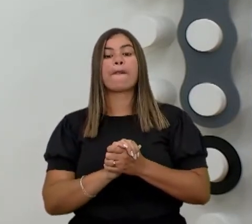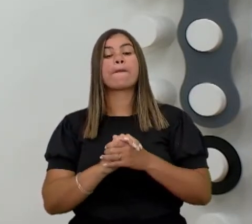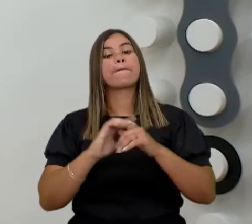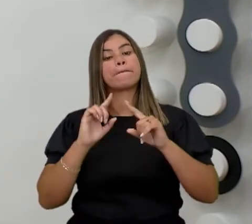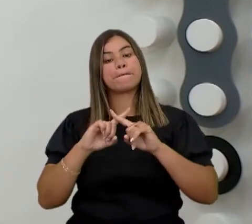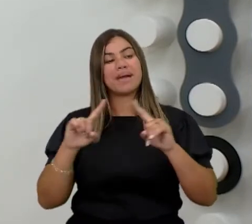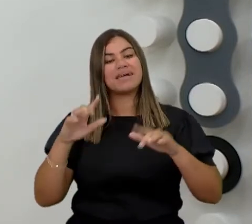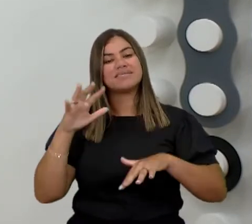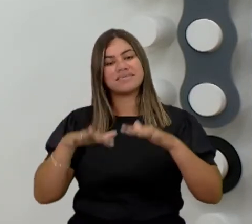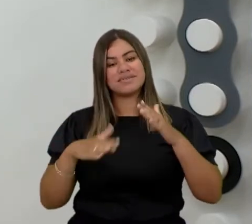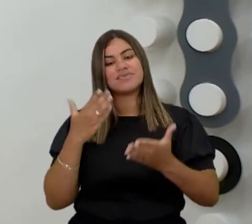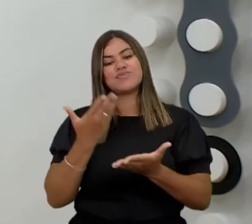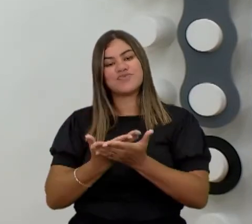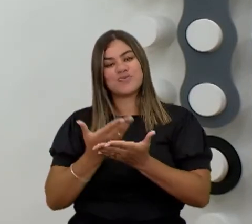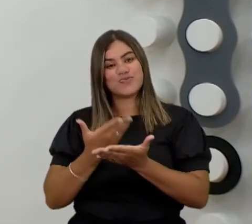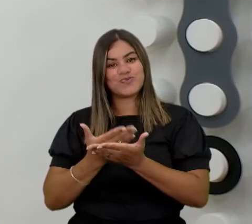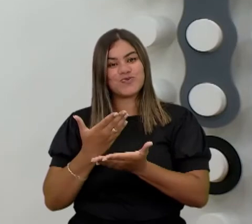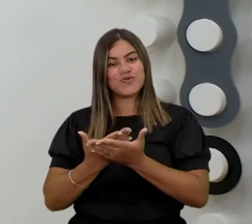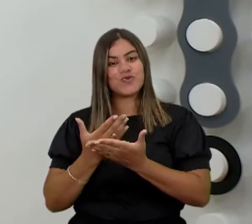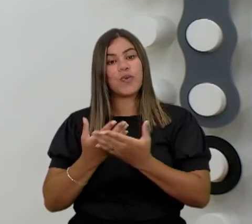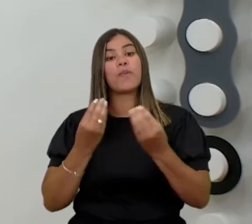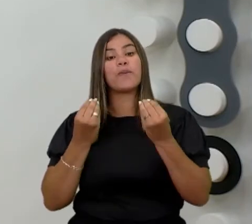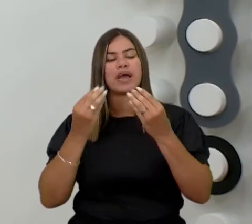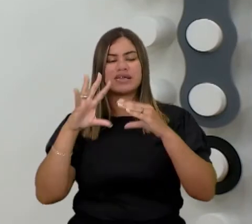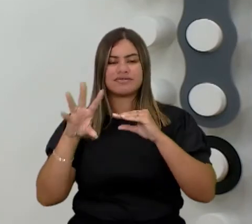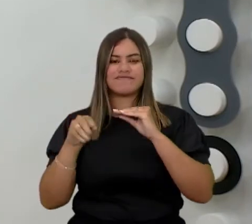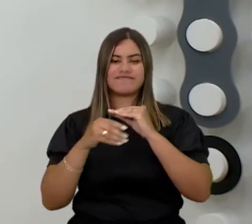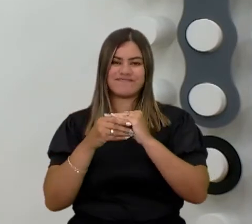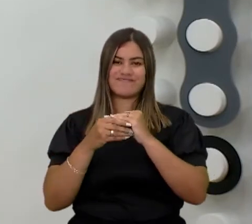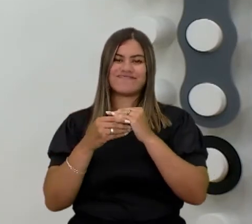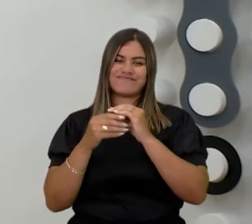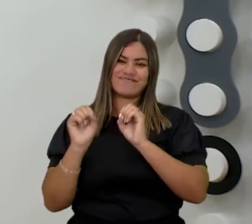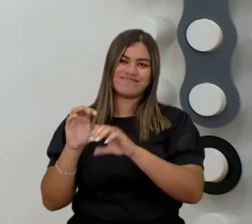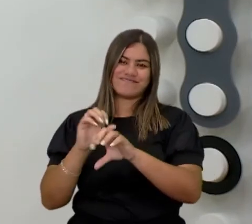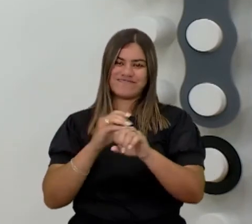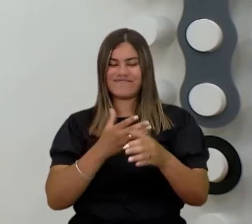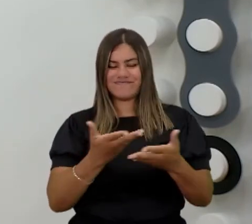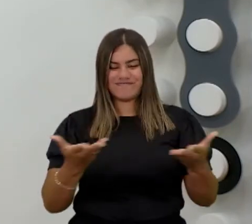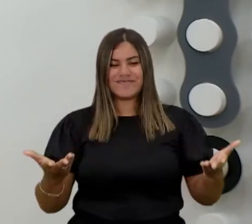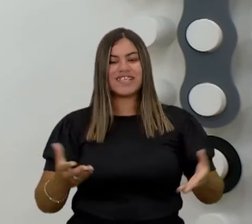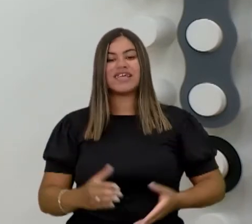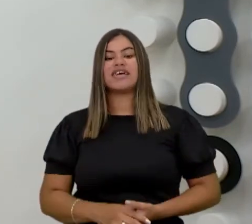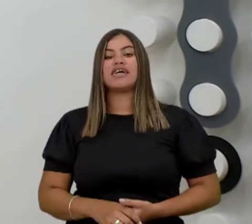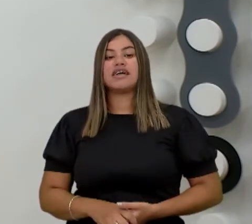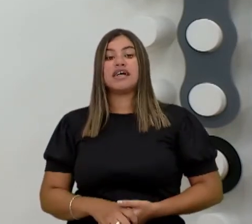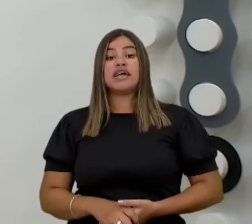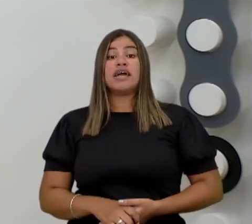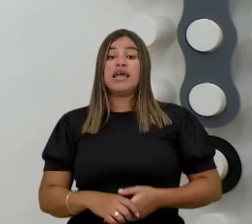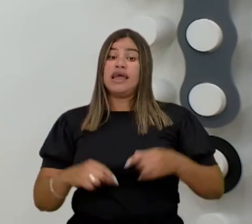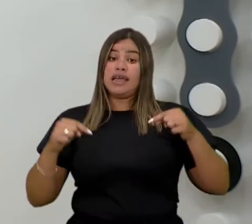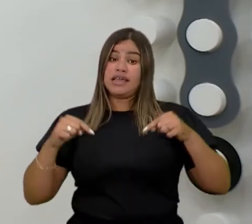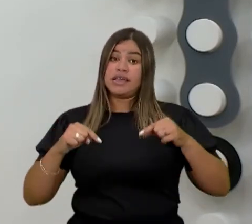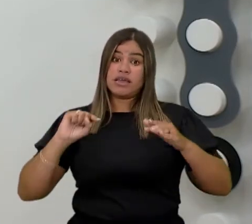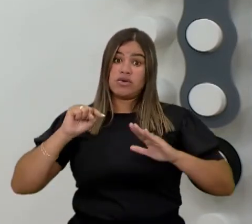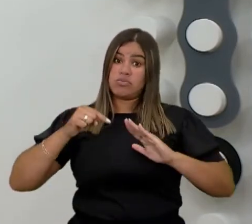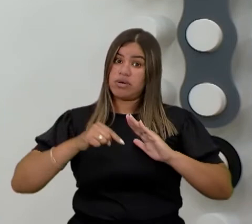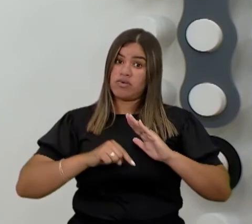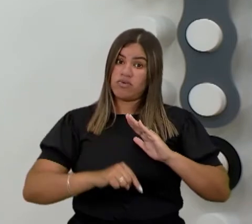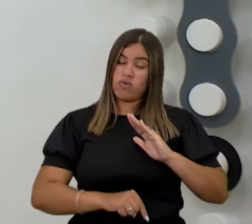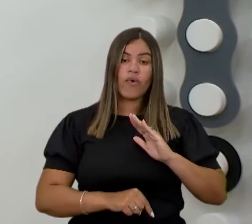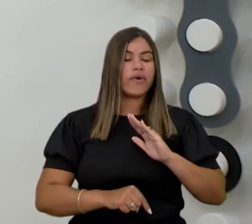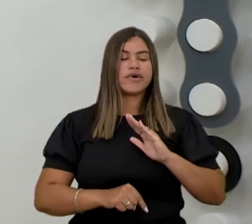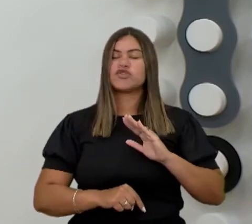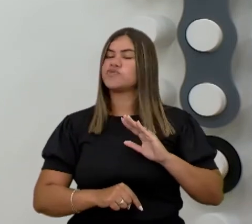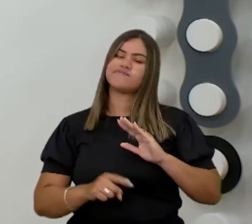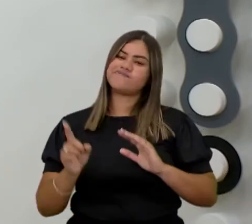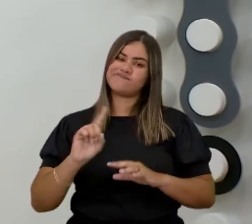esses estudos aí até para dar uma incrementada aí nas aulas de vocês. Logicamente não dá para se aprofundar mais, porque não é esse o interesse